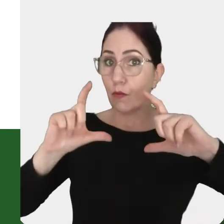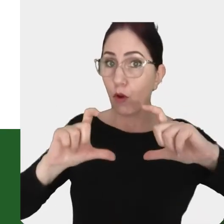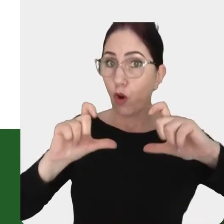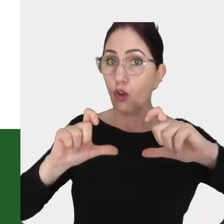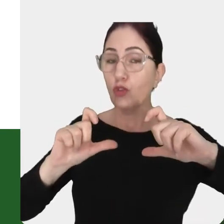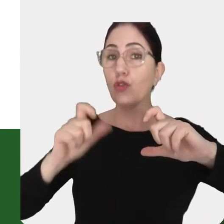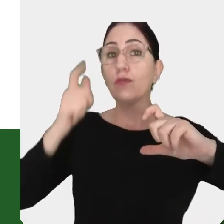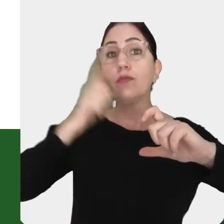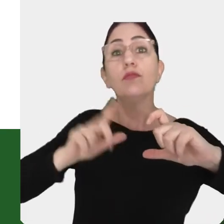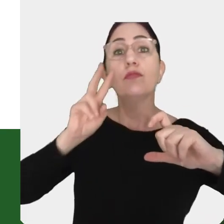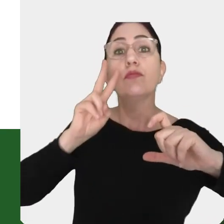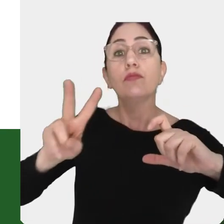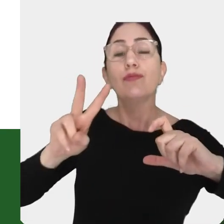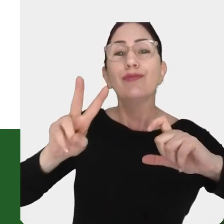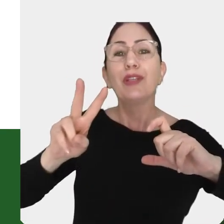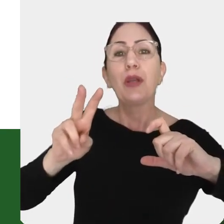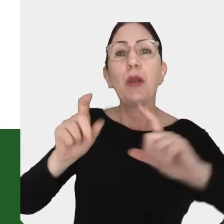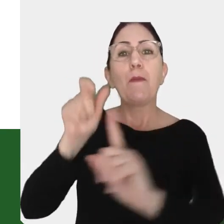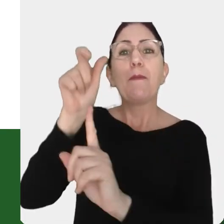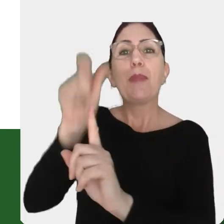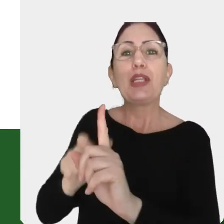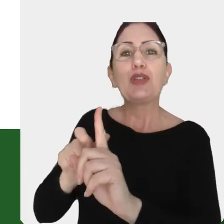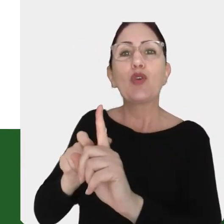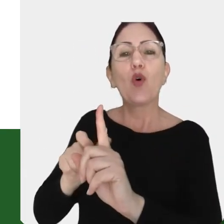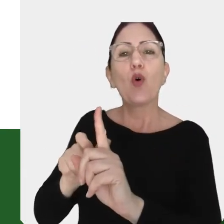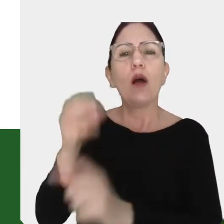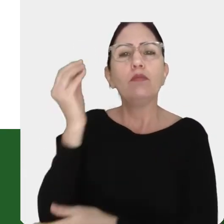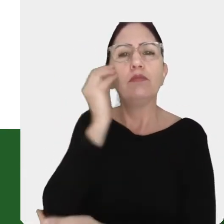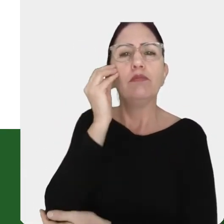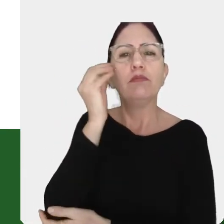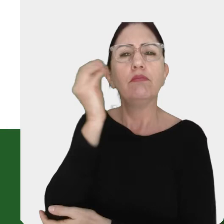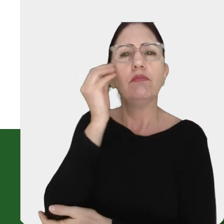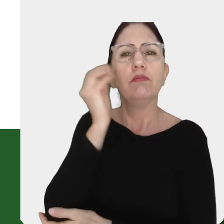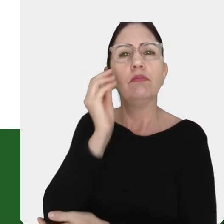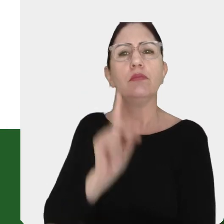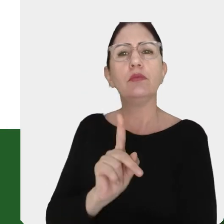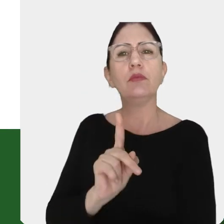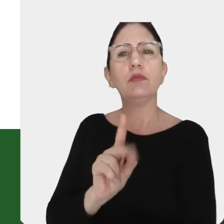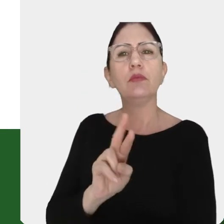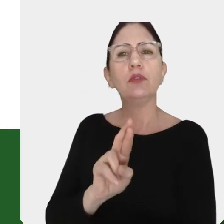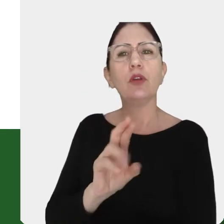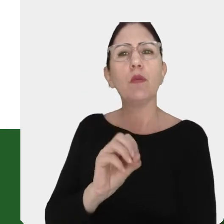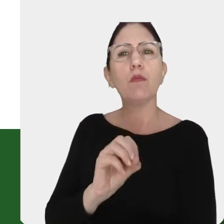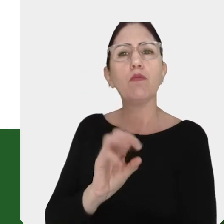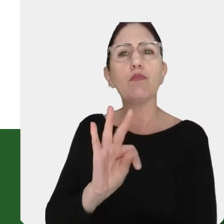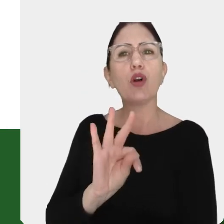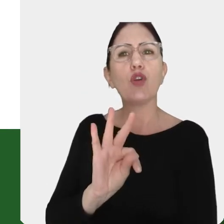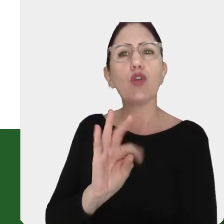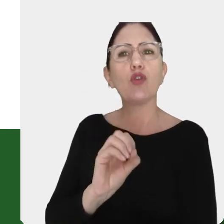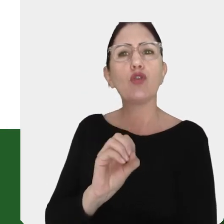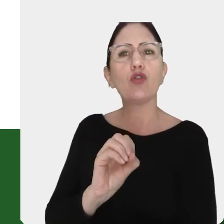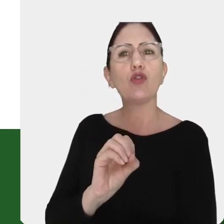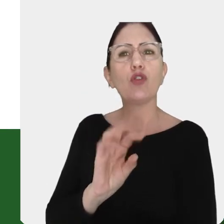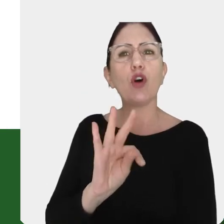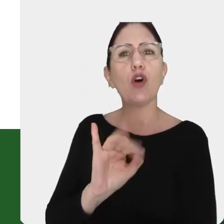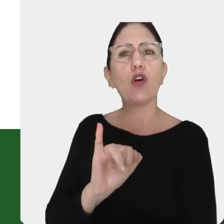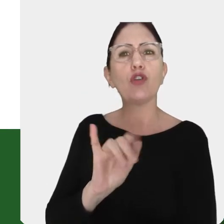vocês conseguem ver uma pessoa utilizando o que a gente chama de um protótipo, né? Que é só uma impressão aqui no